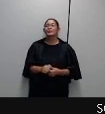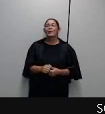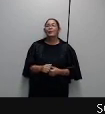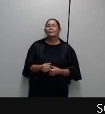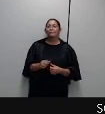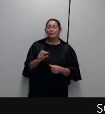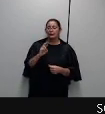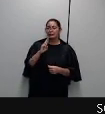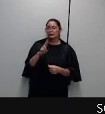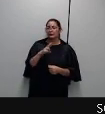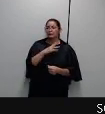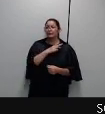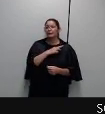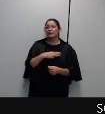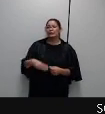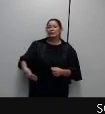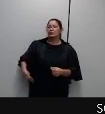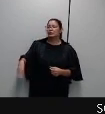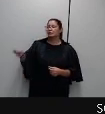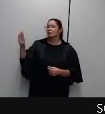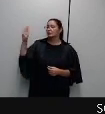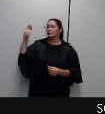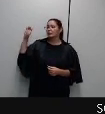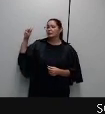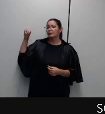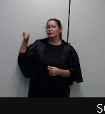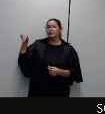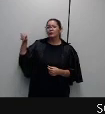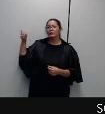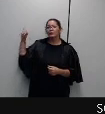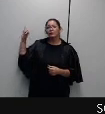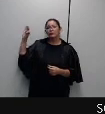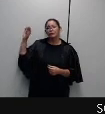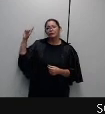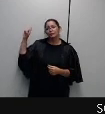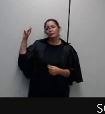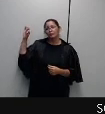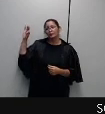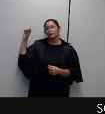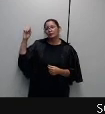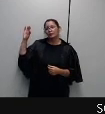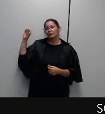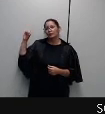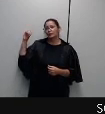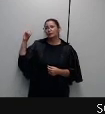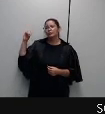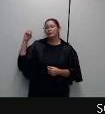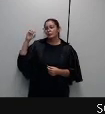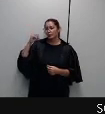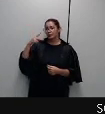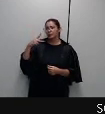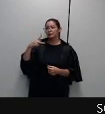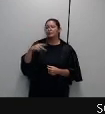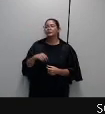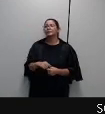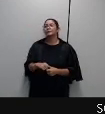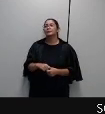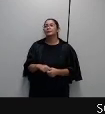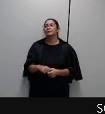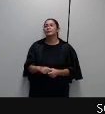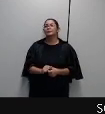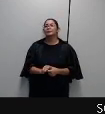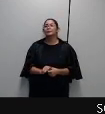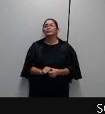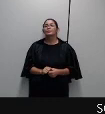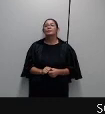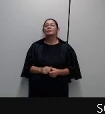mas é um filho 1772 787 ok ok minha espírito então